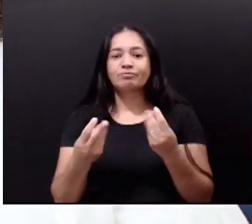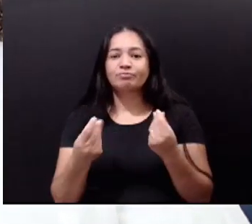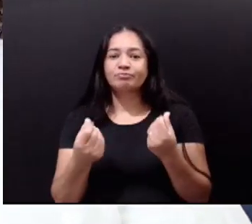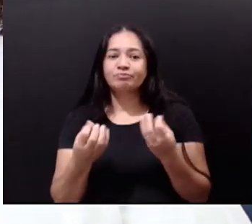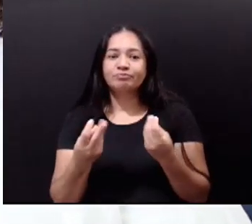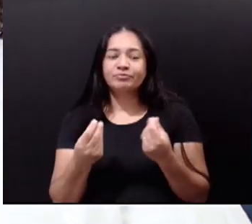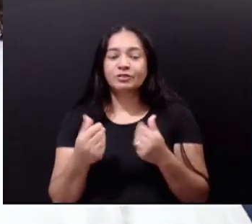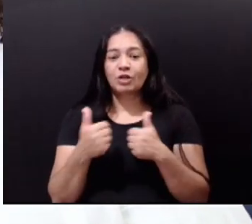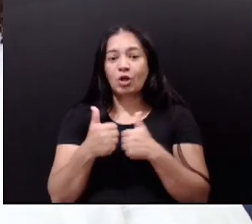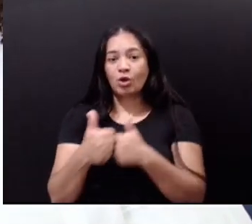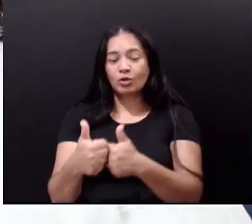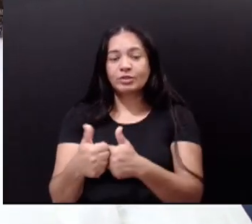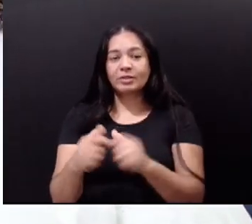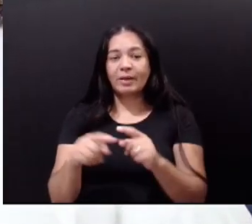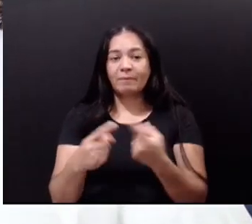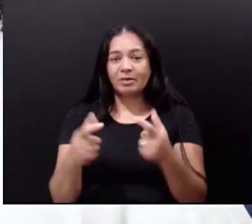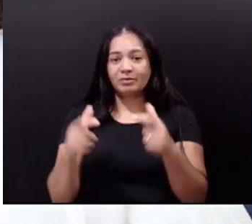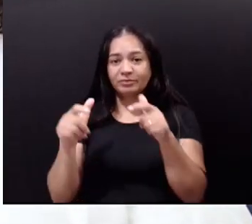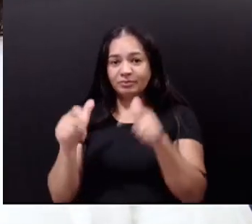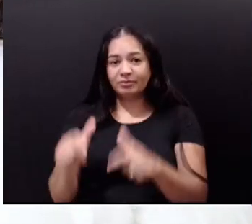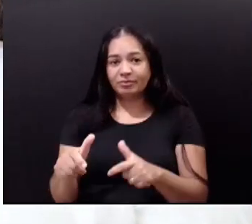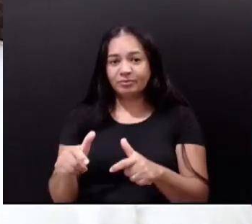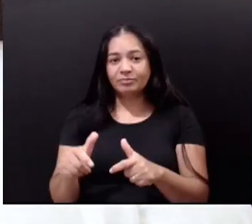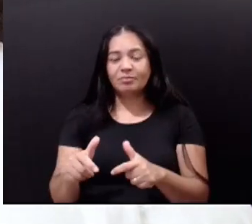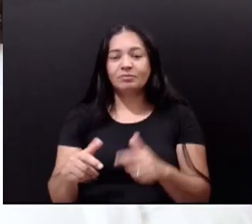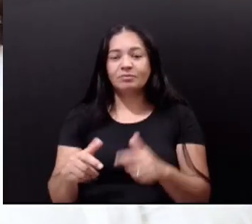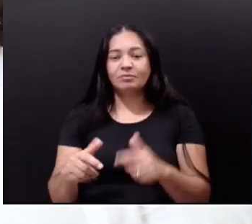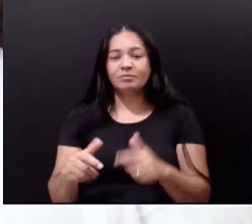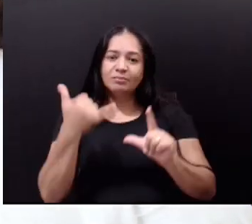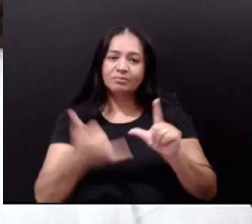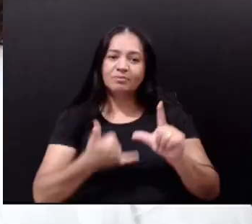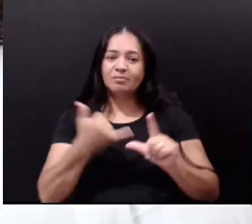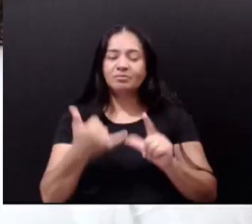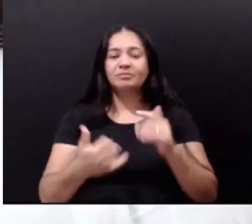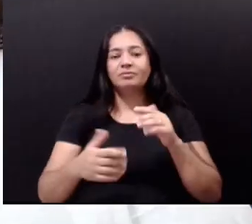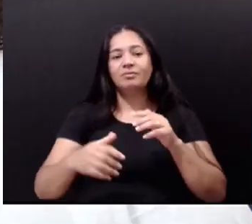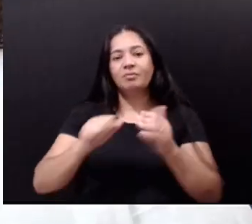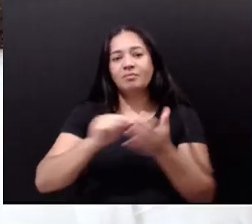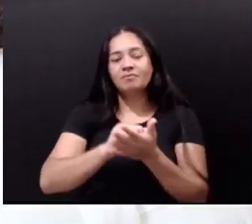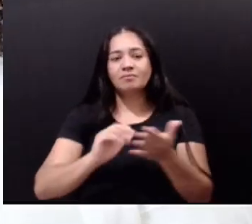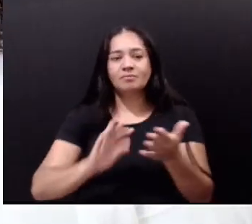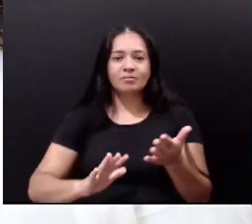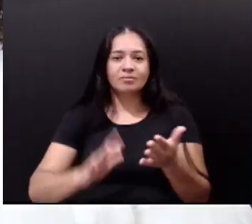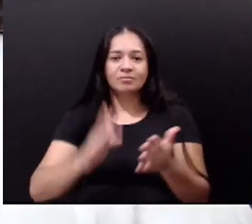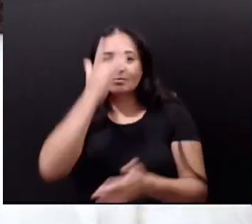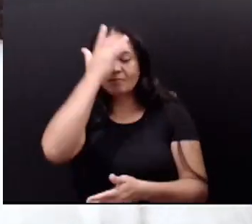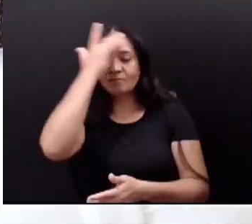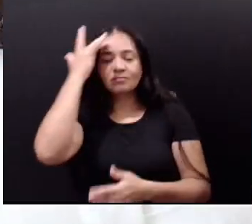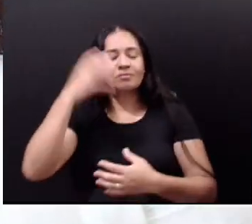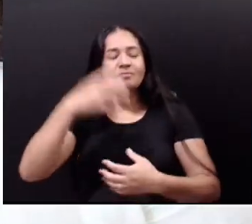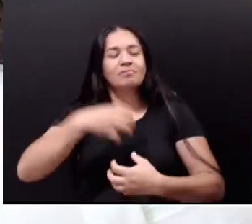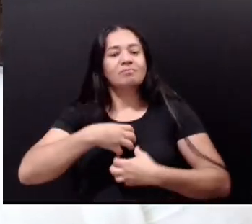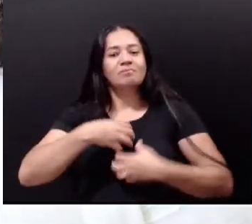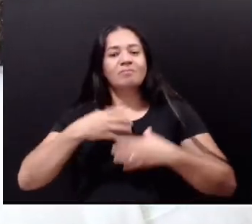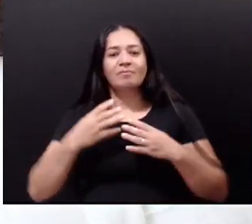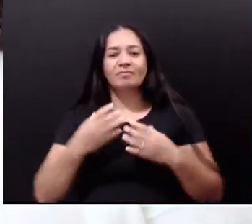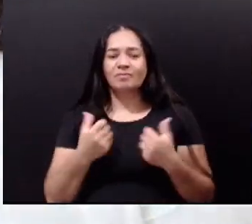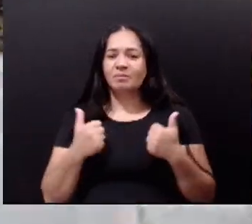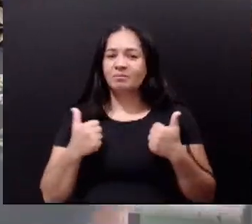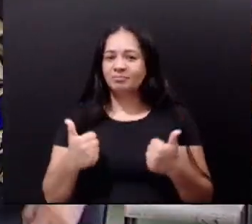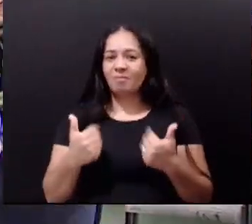nesse lugar do lúdico, Sim. da atividade onde a pessoa se sinta bem, onde ela se sinta